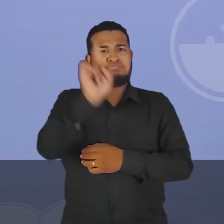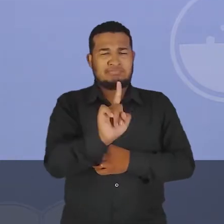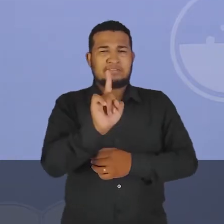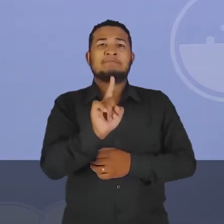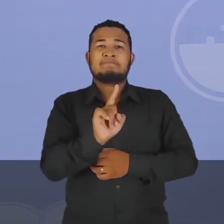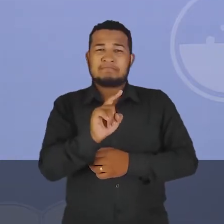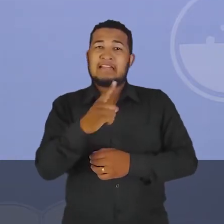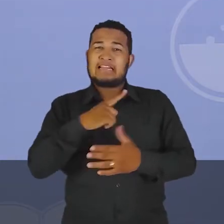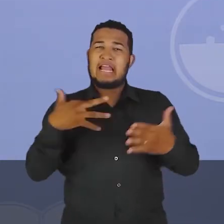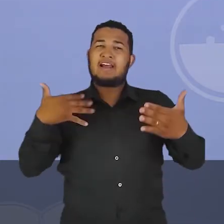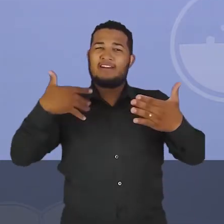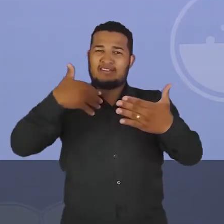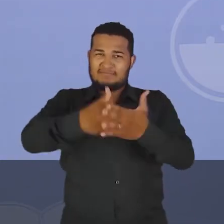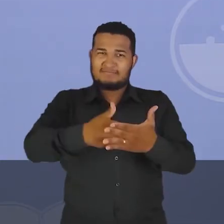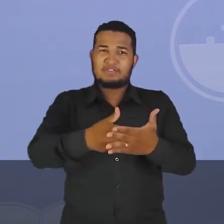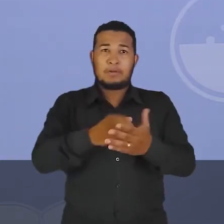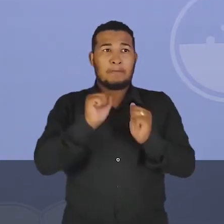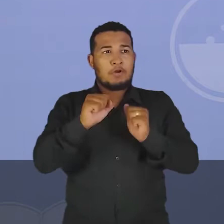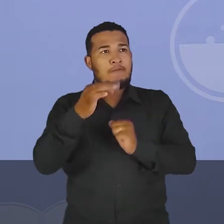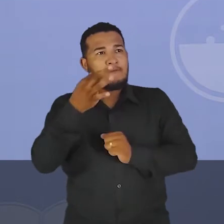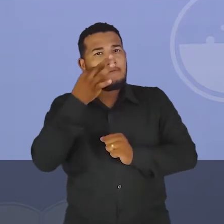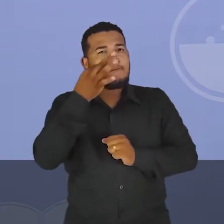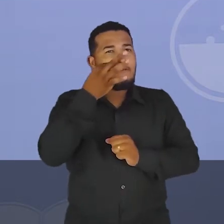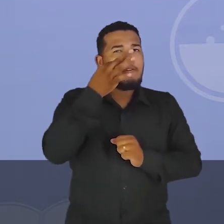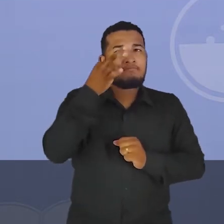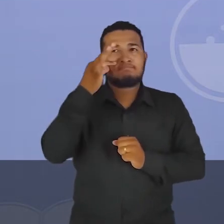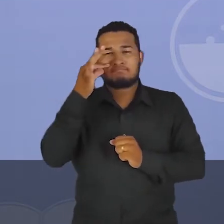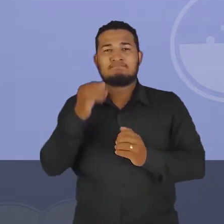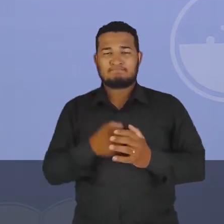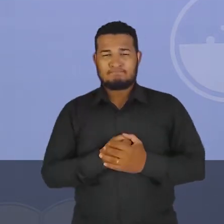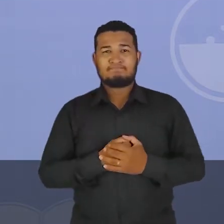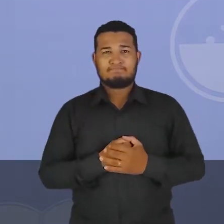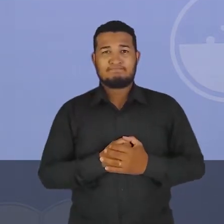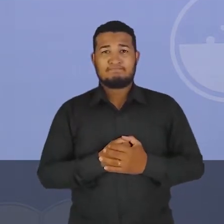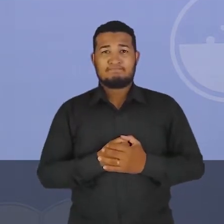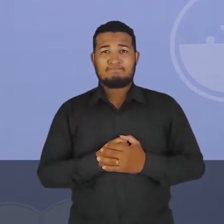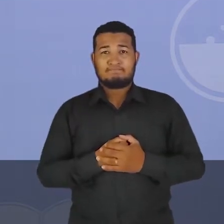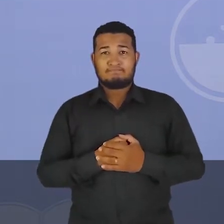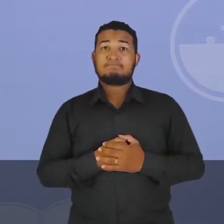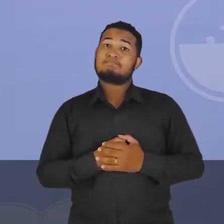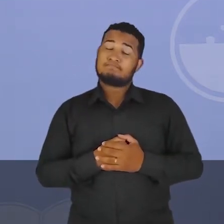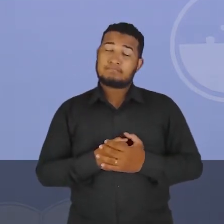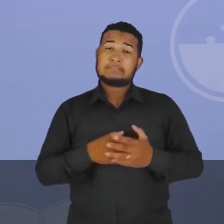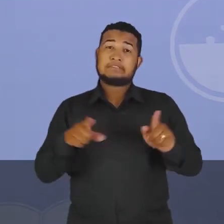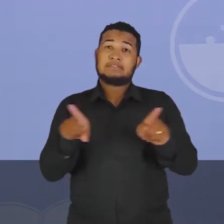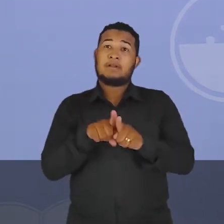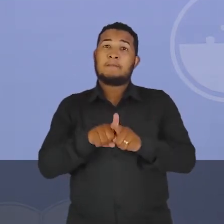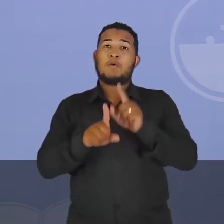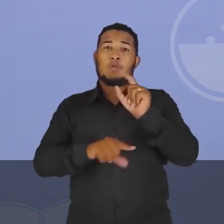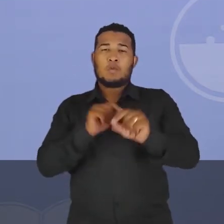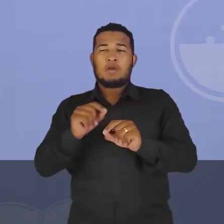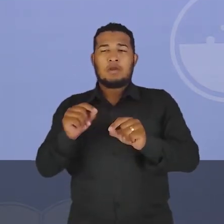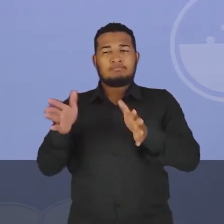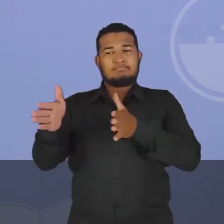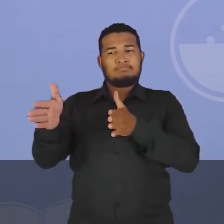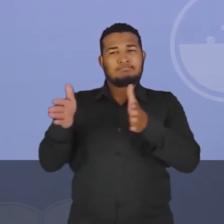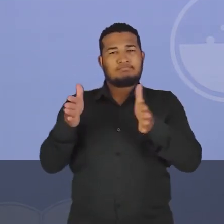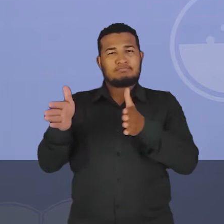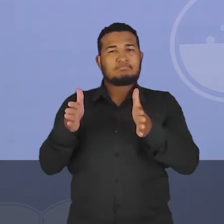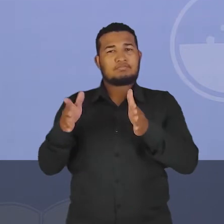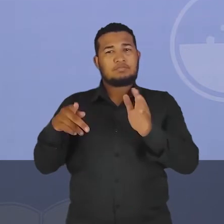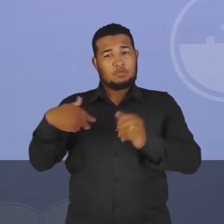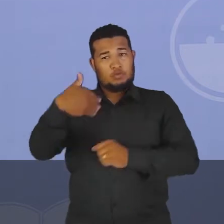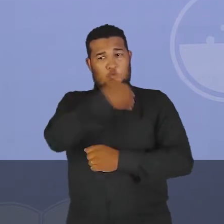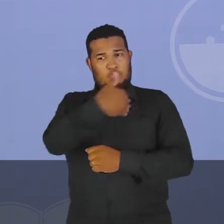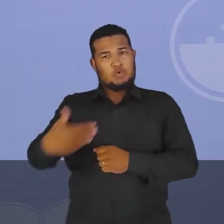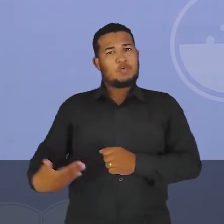lá ainda para a gente poder visitar e admirar. Bom, também foi durante o